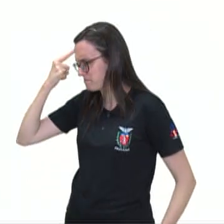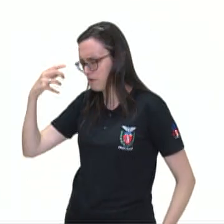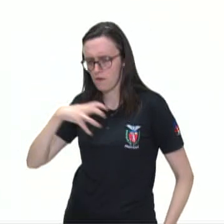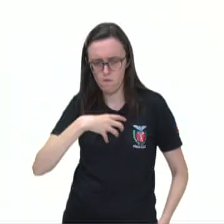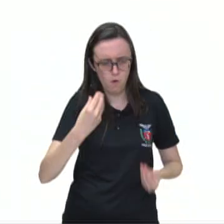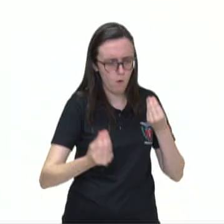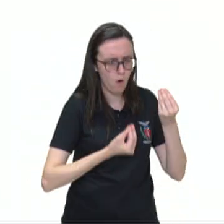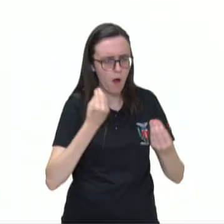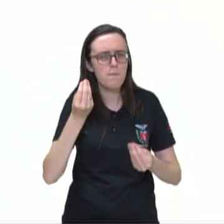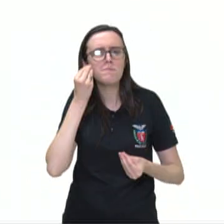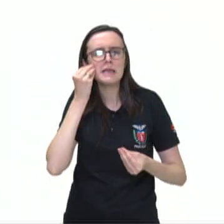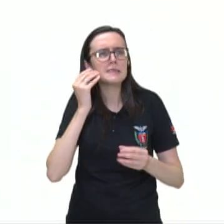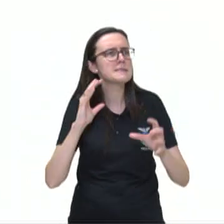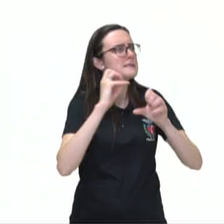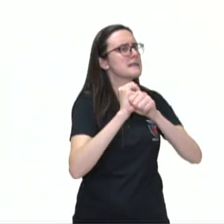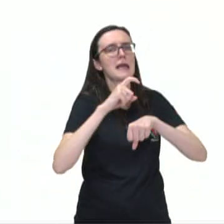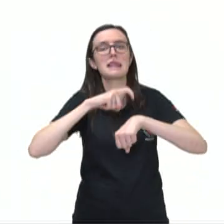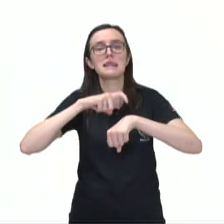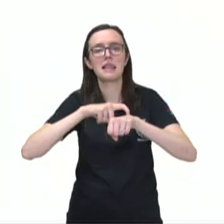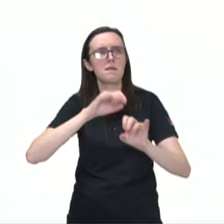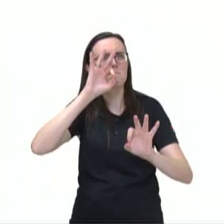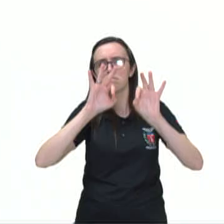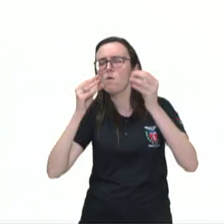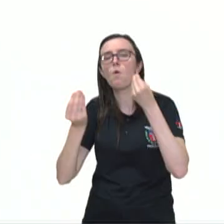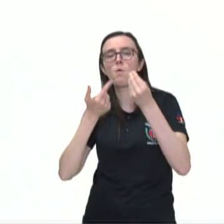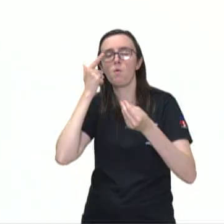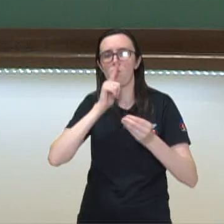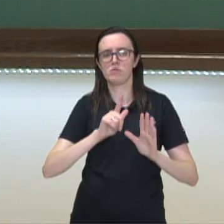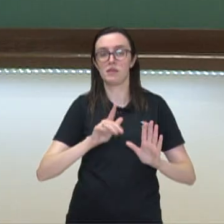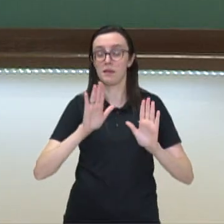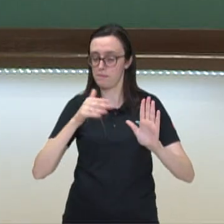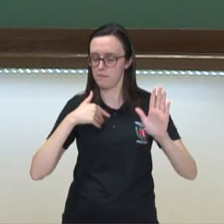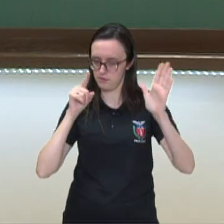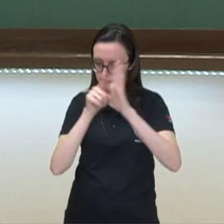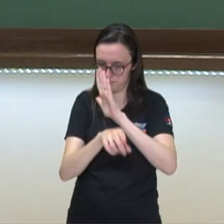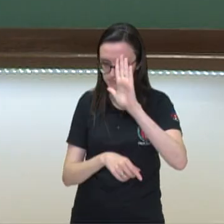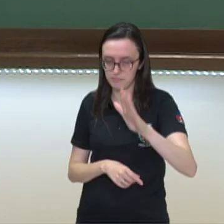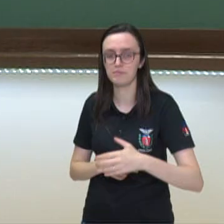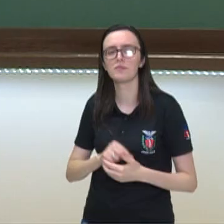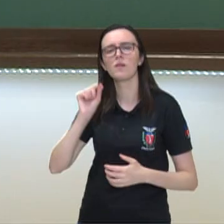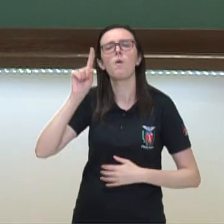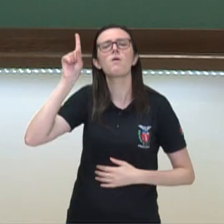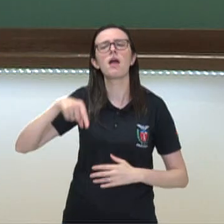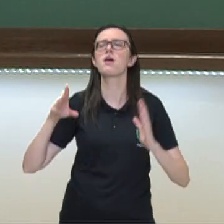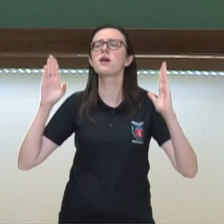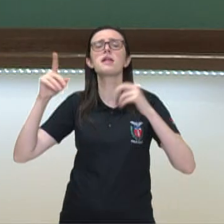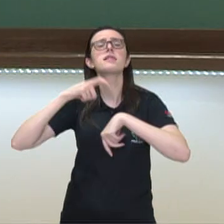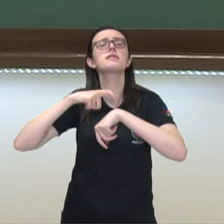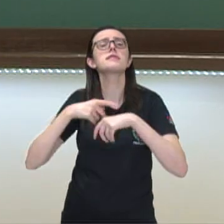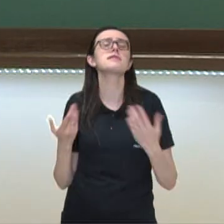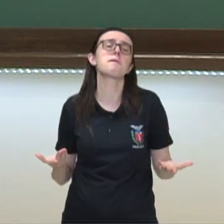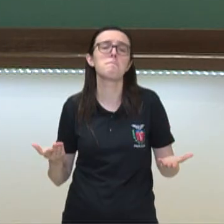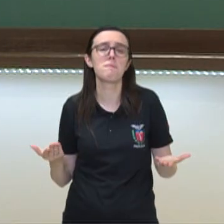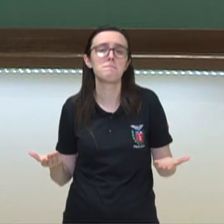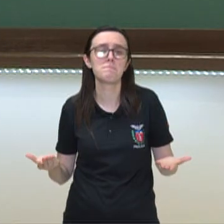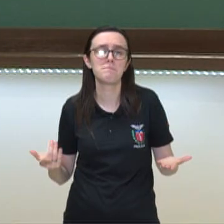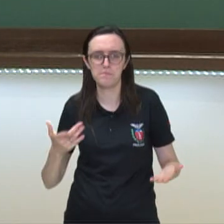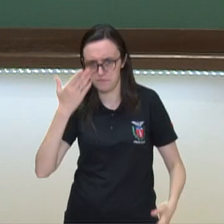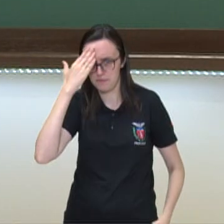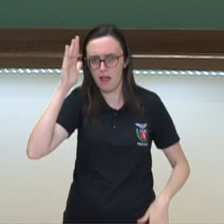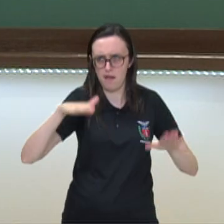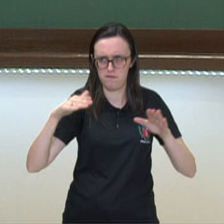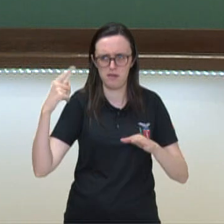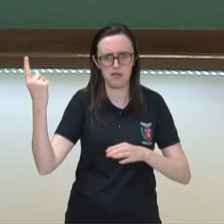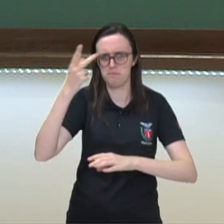de medição do tempo para se orientar. E aí eu pergunto para vocês, o que é o tempo? Já ouviu falar que o tempo é